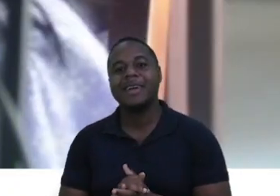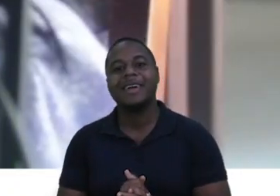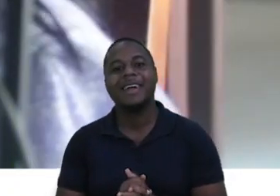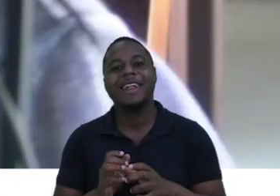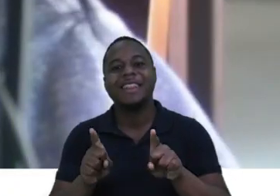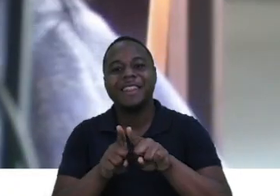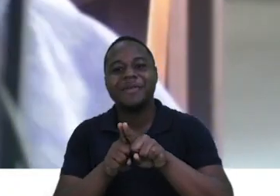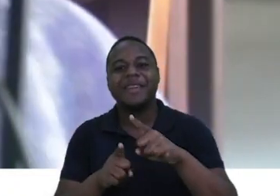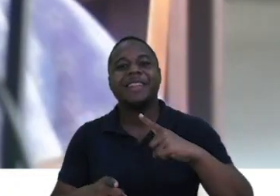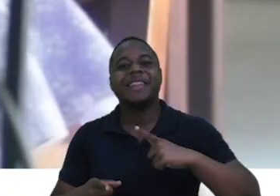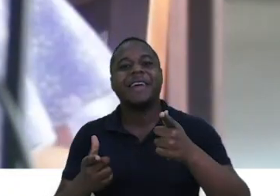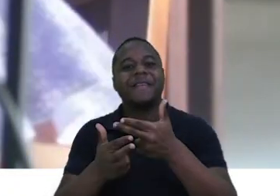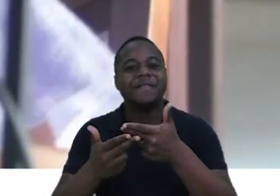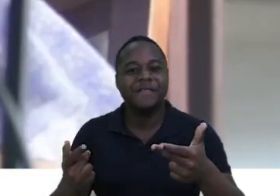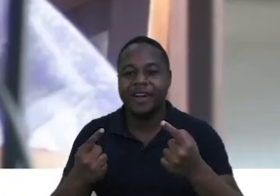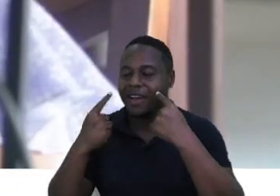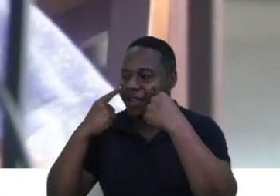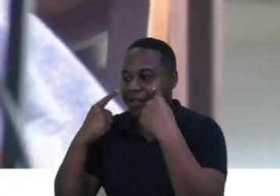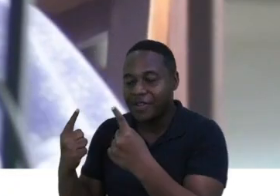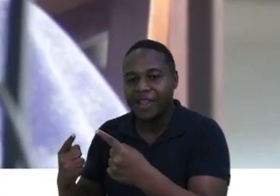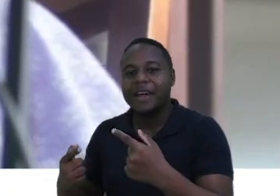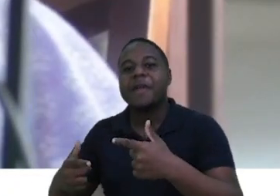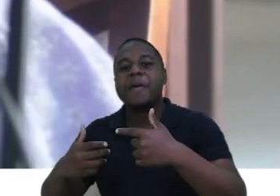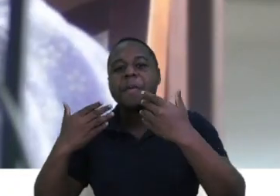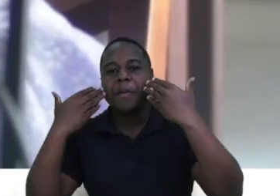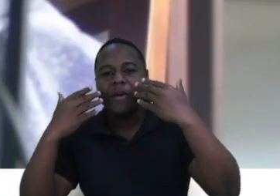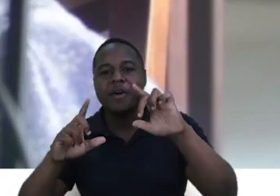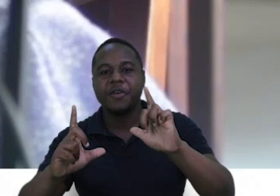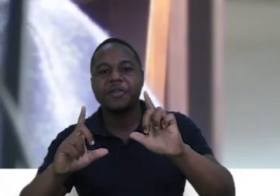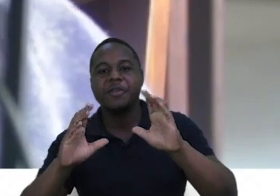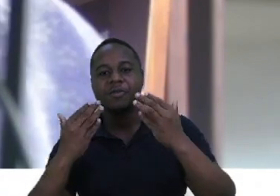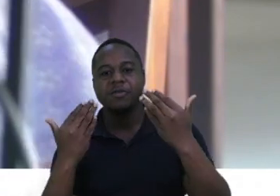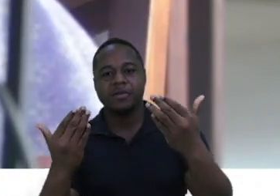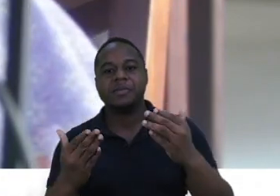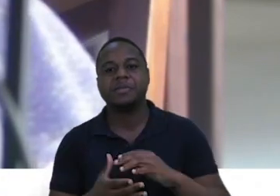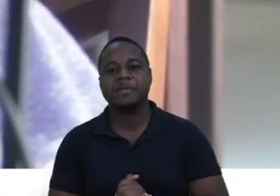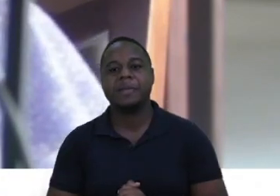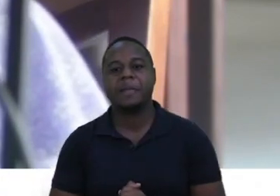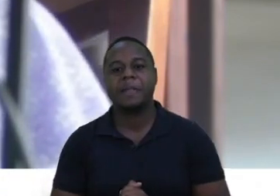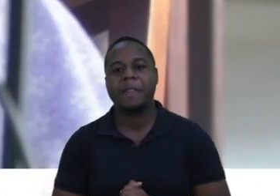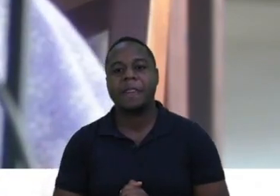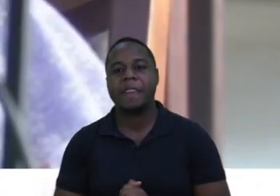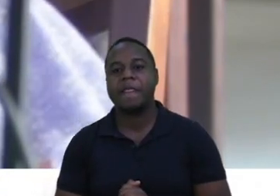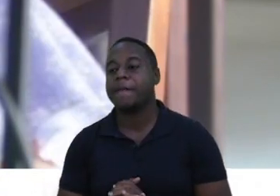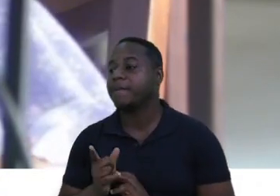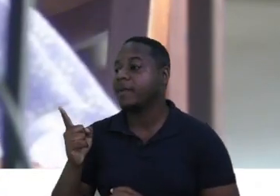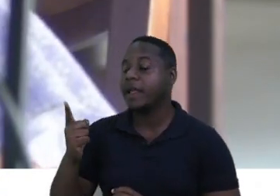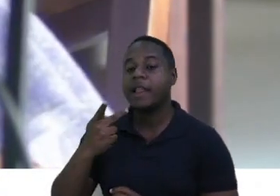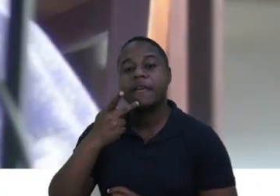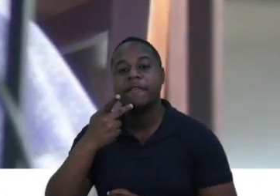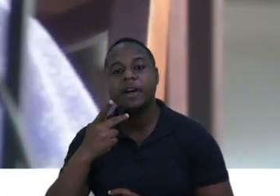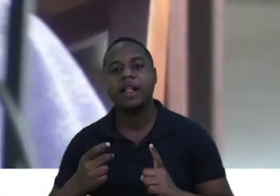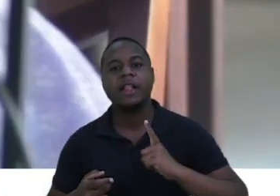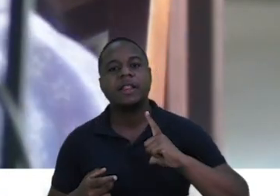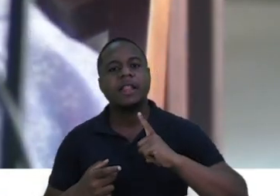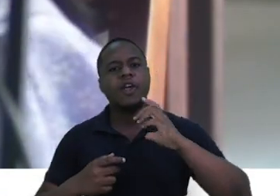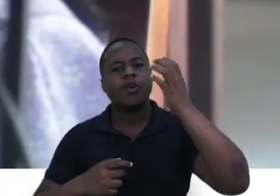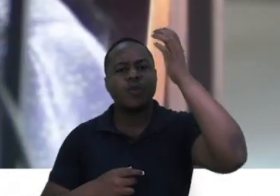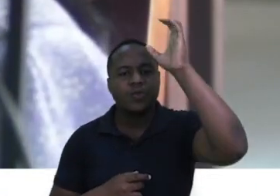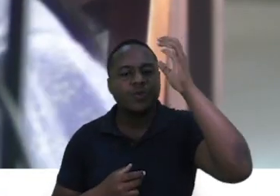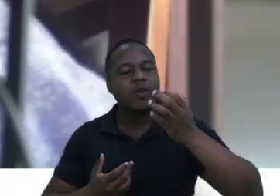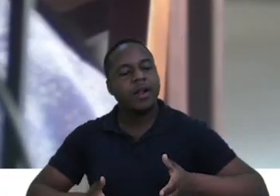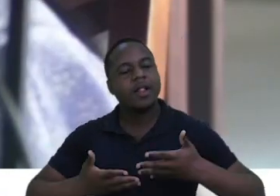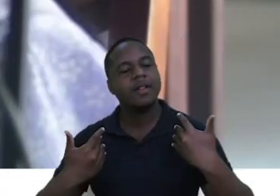várias propagandas, né, sobre o trabalho deles. Então, como eles dançam. Ele fala de uma forma muito leve, né, dessa cultura,